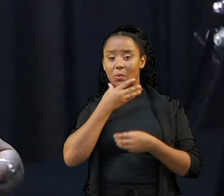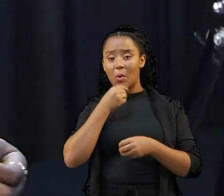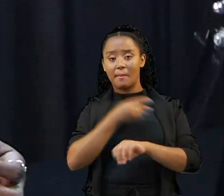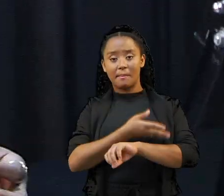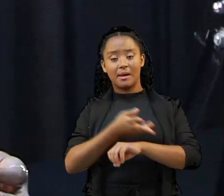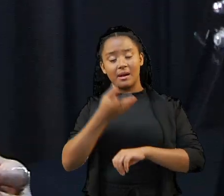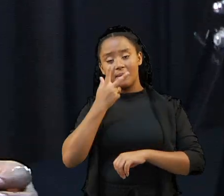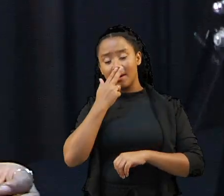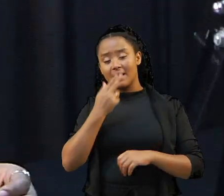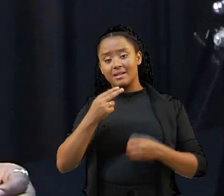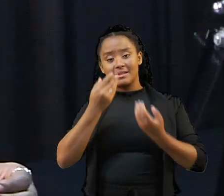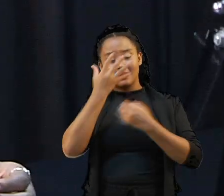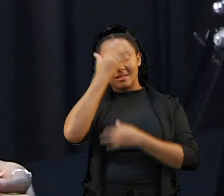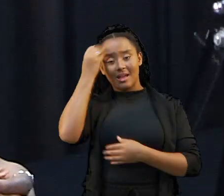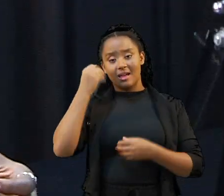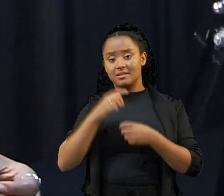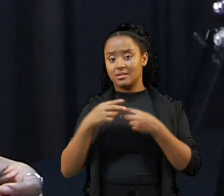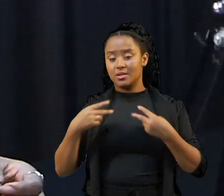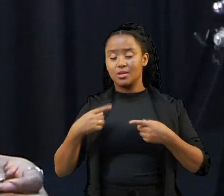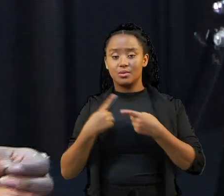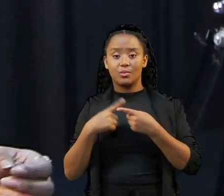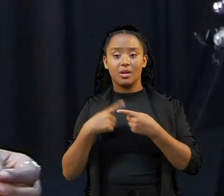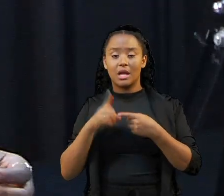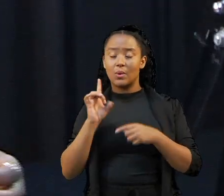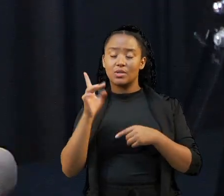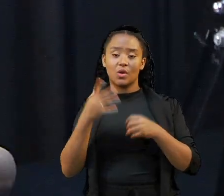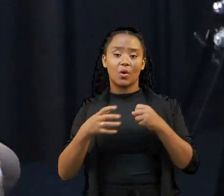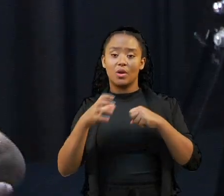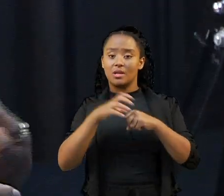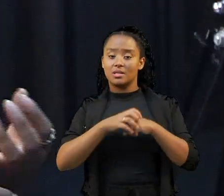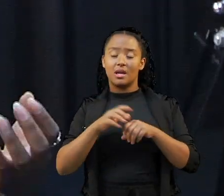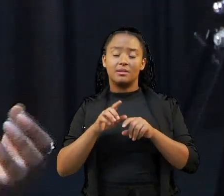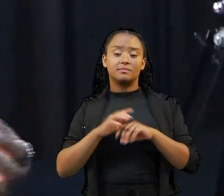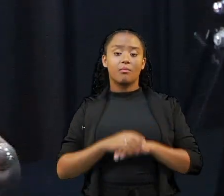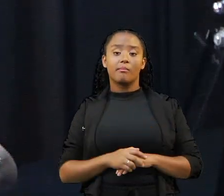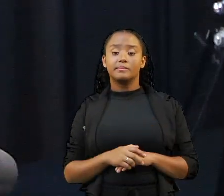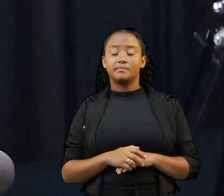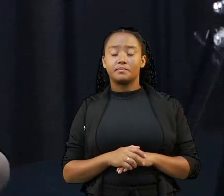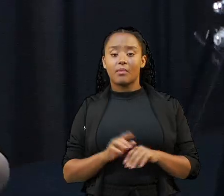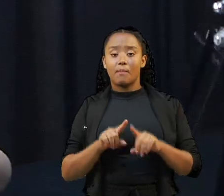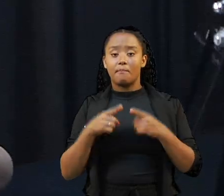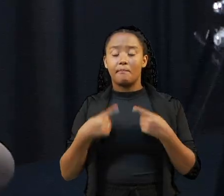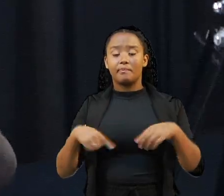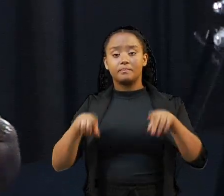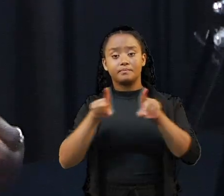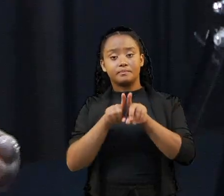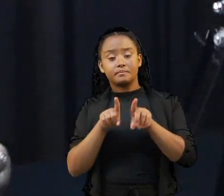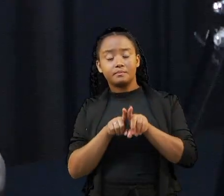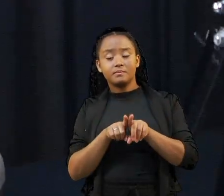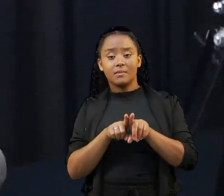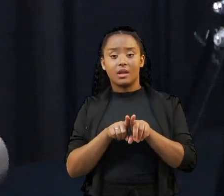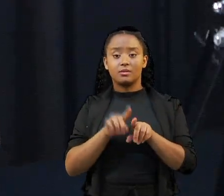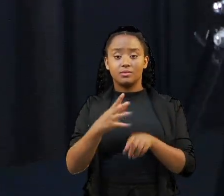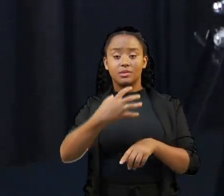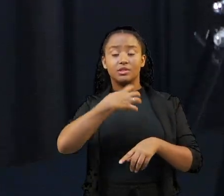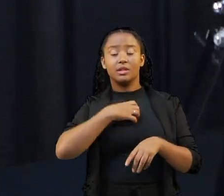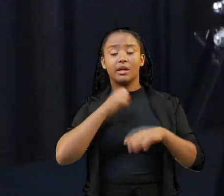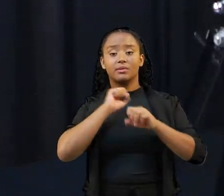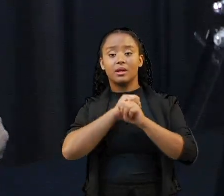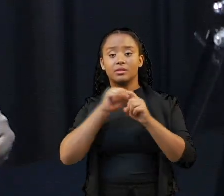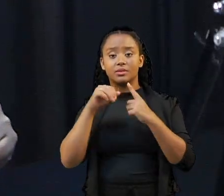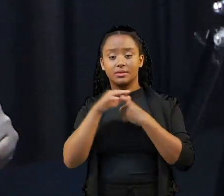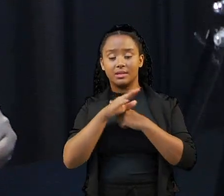isso, porque não só a colonização, né, e a forma como